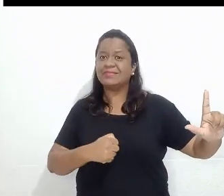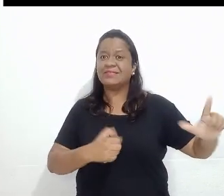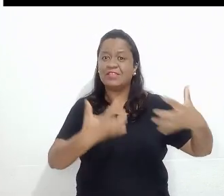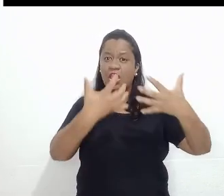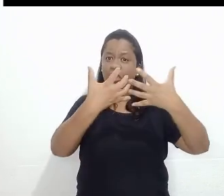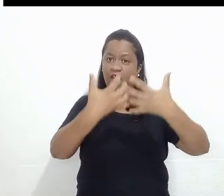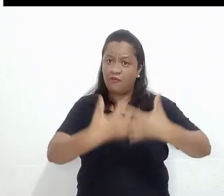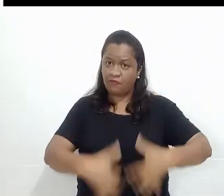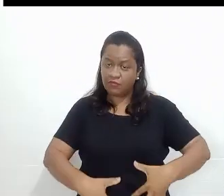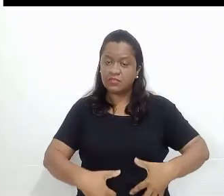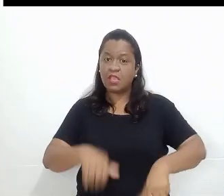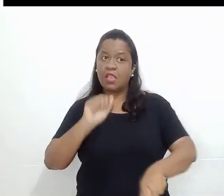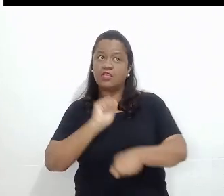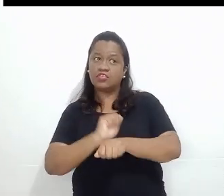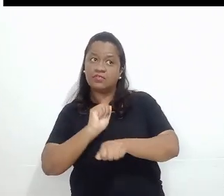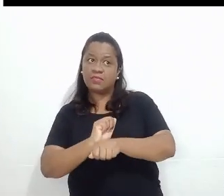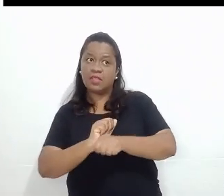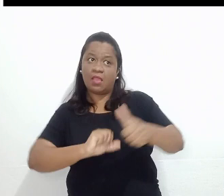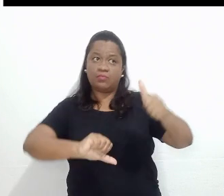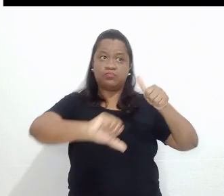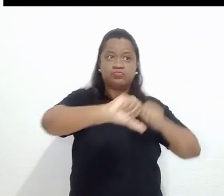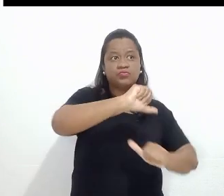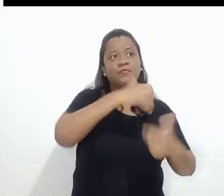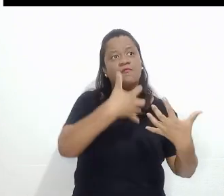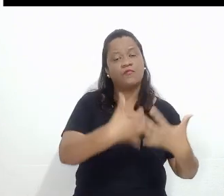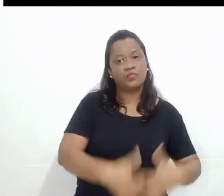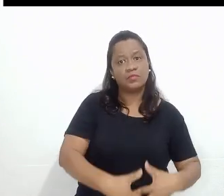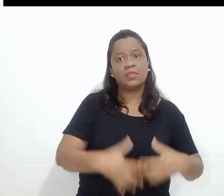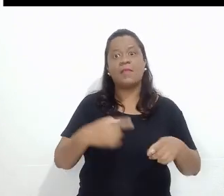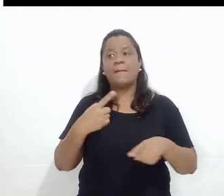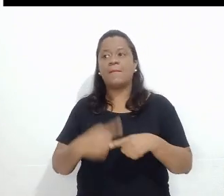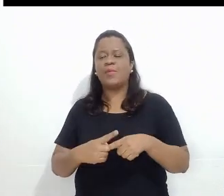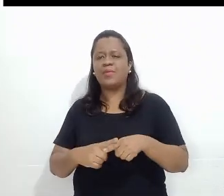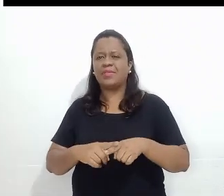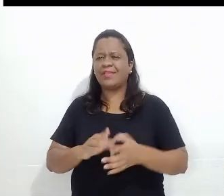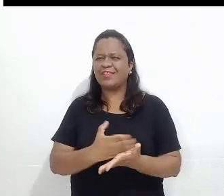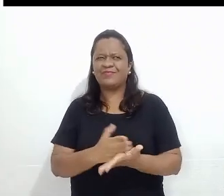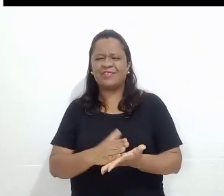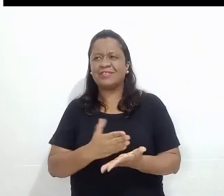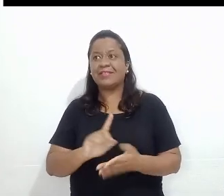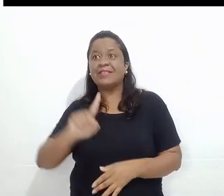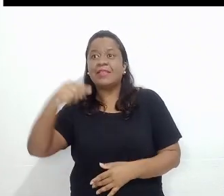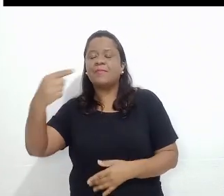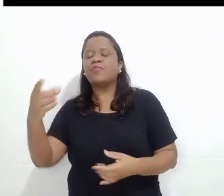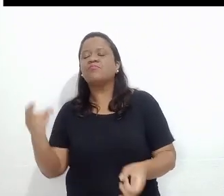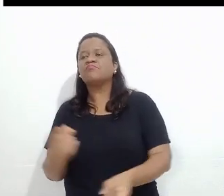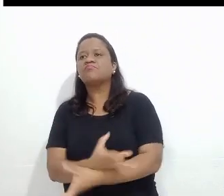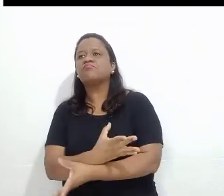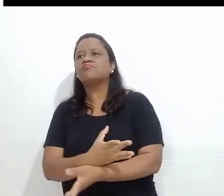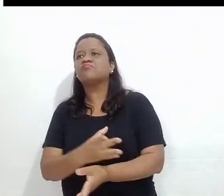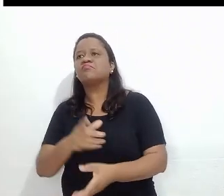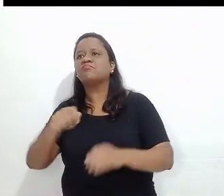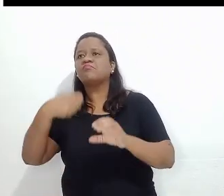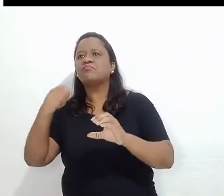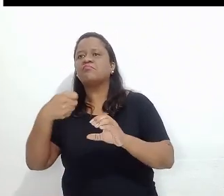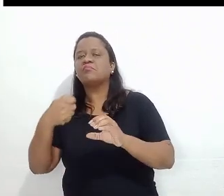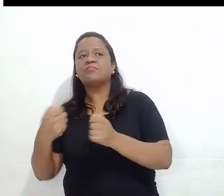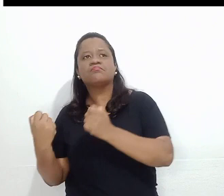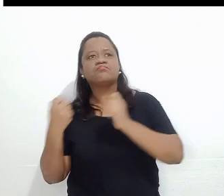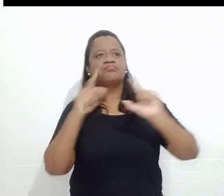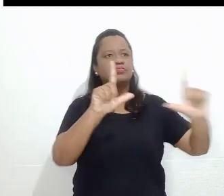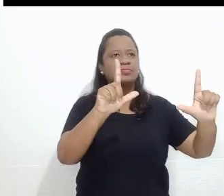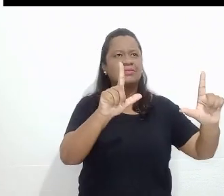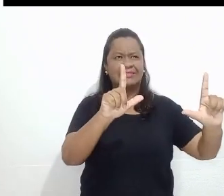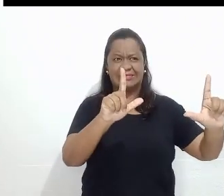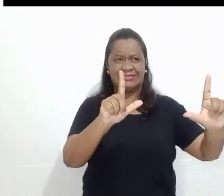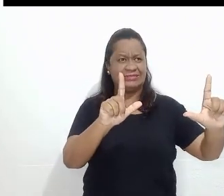ter que se esperar que ele funcione. Por quê? Às vezes você não vai gostar do resultado depois, quando você vir na ilha de edição aquilo